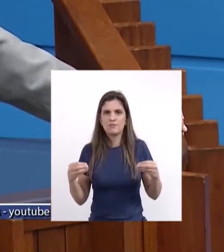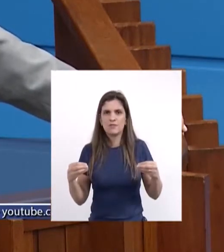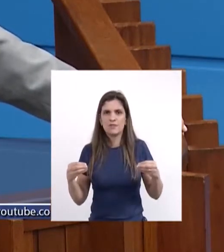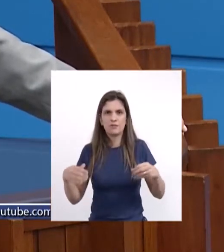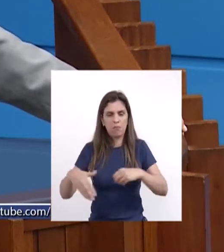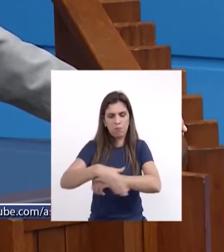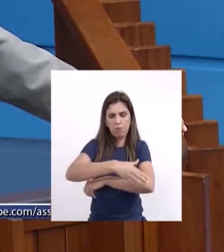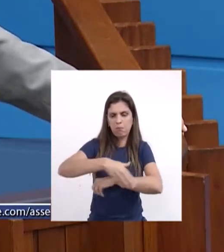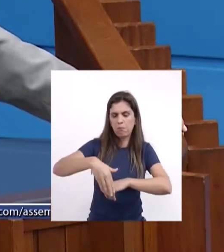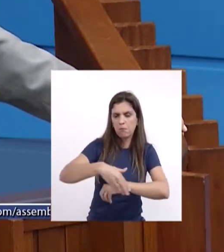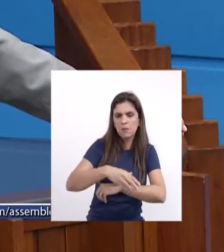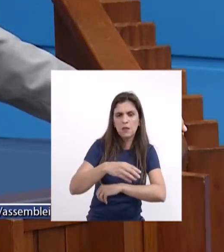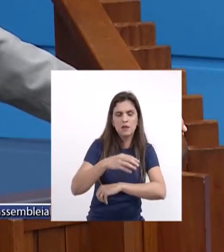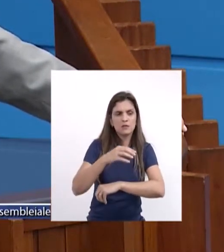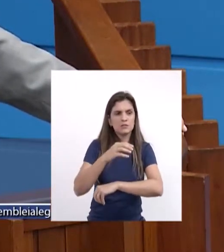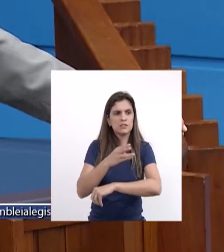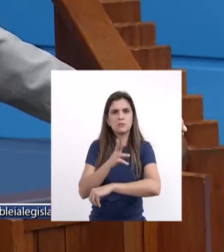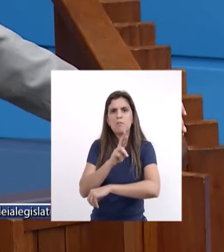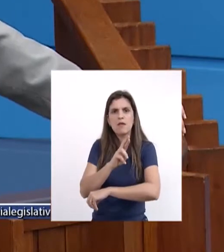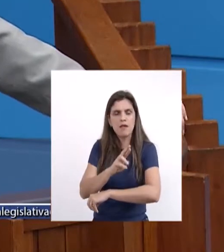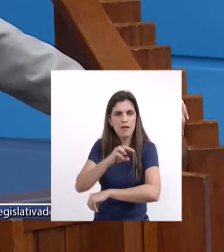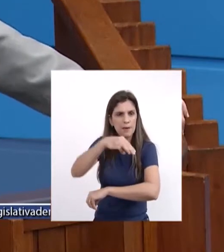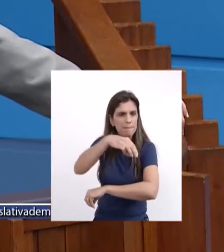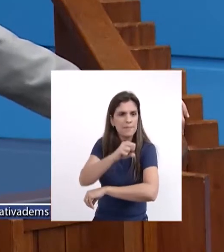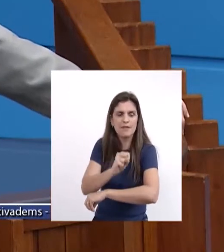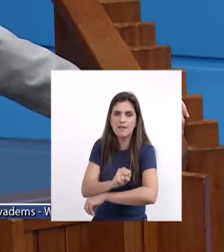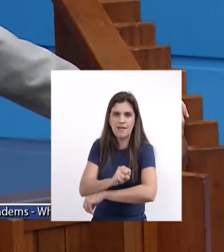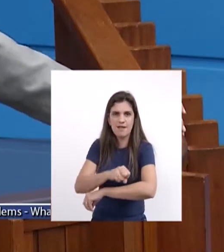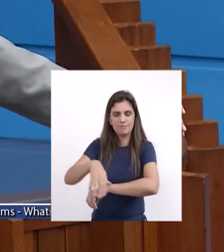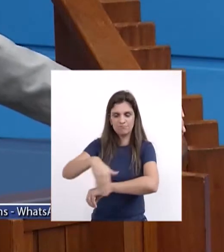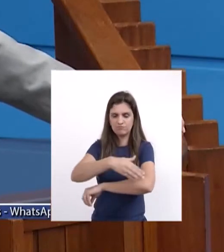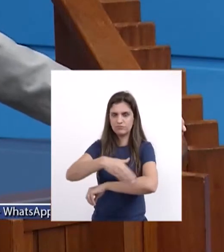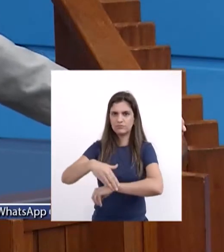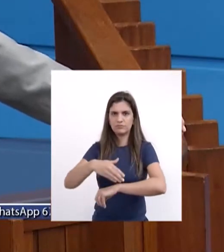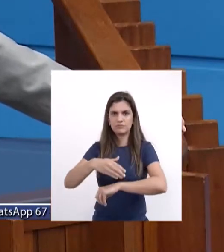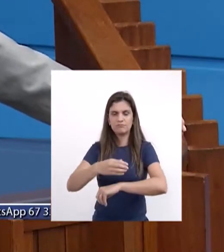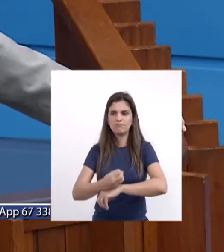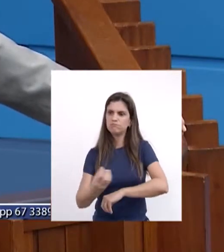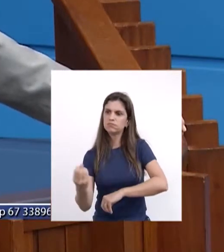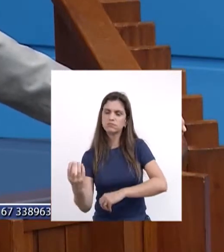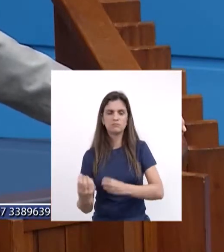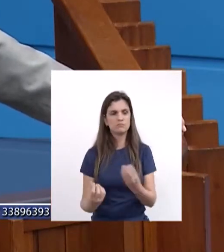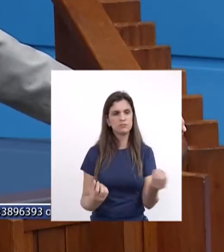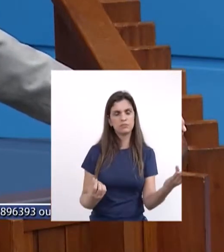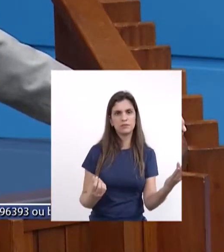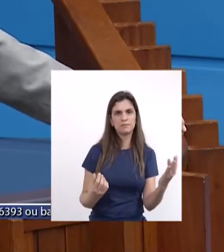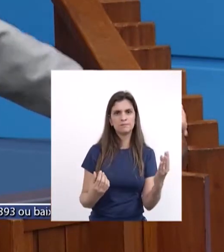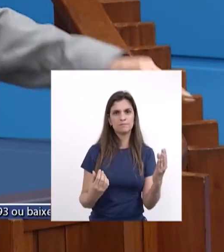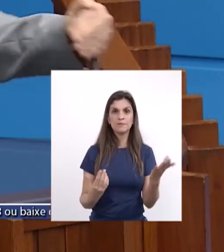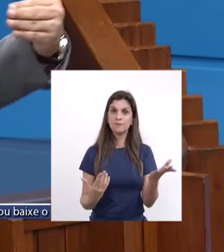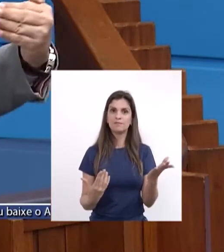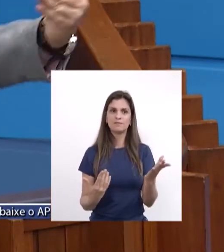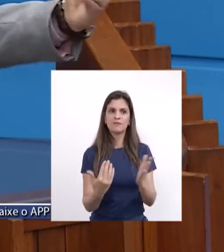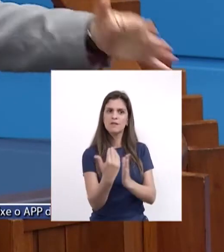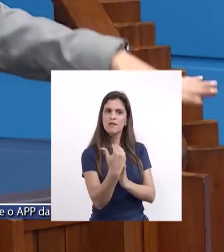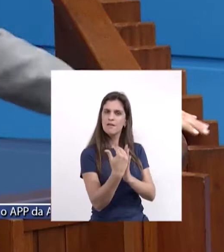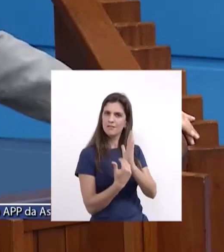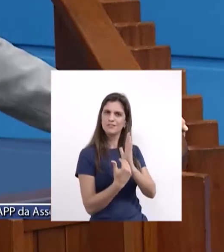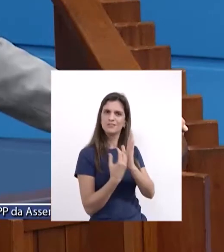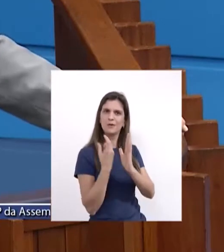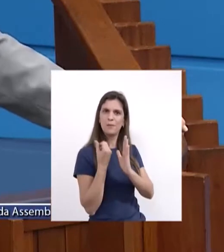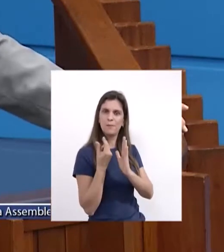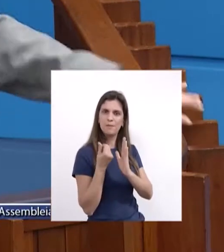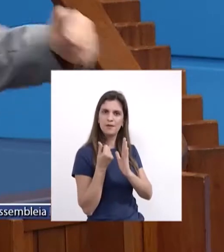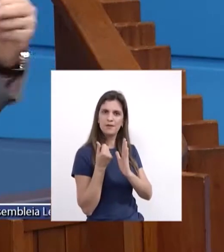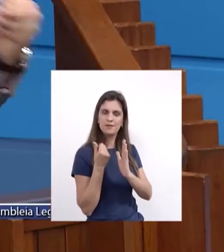Preta, lá no Mato Grosso, vieram para o Mato Grosso do Sul, e naquele fim de semana, com a redução do pedágio, que iniciou às 0